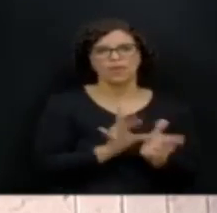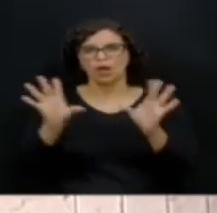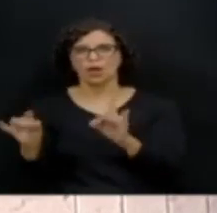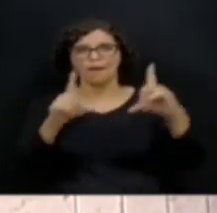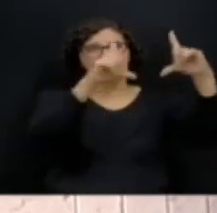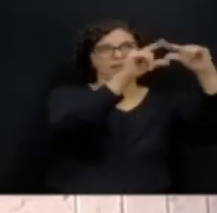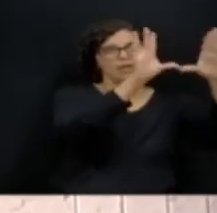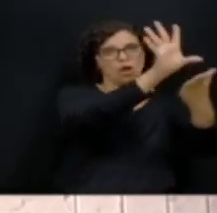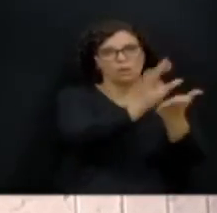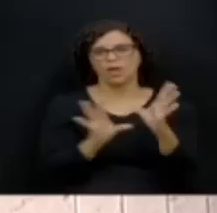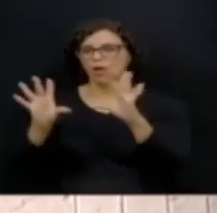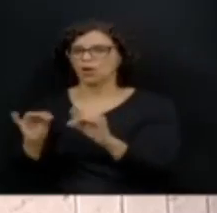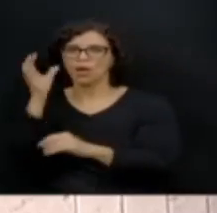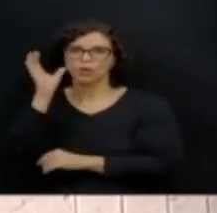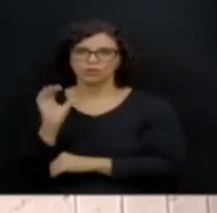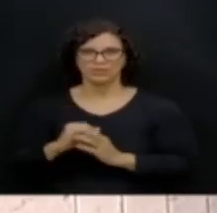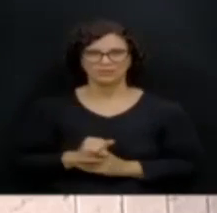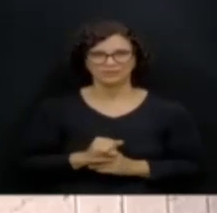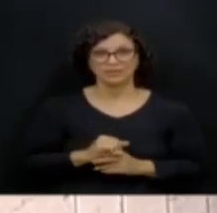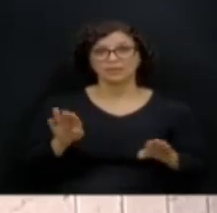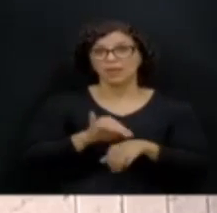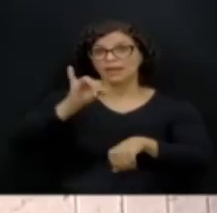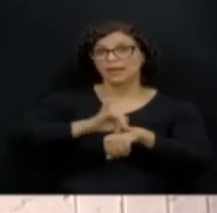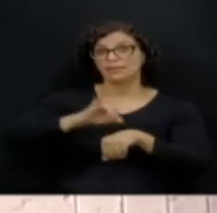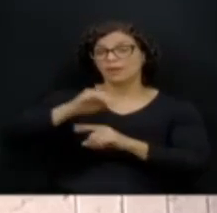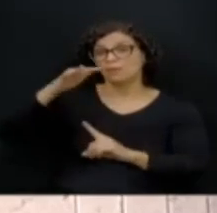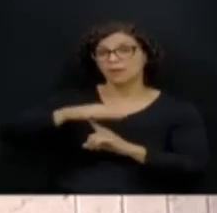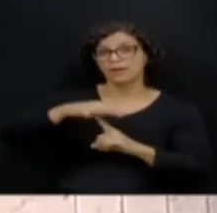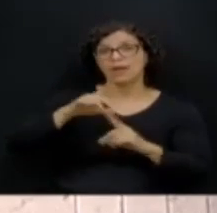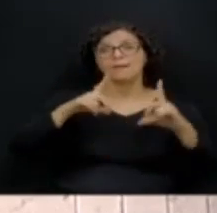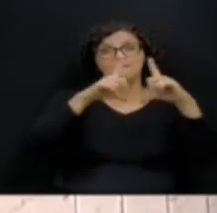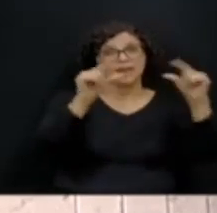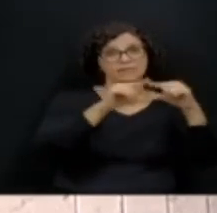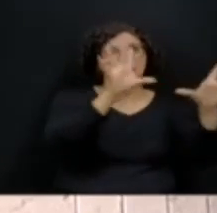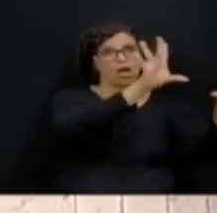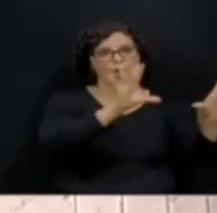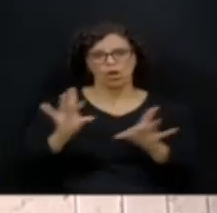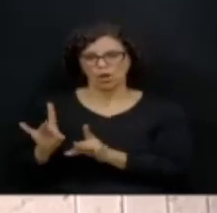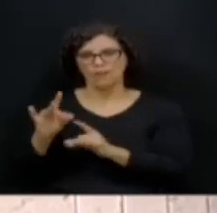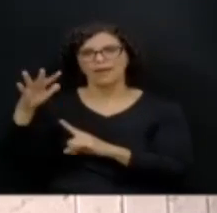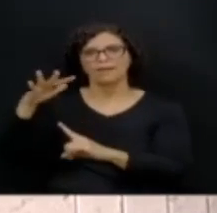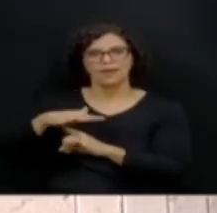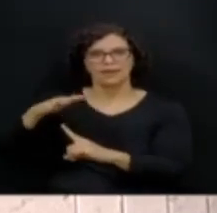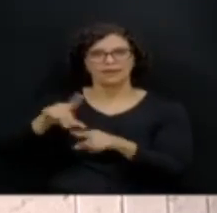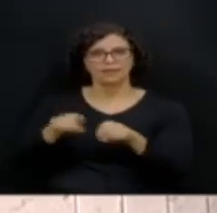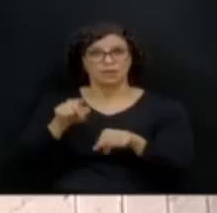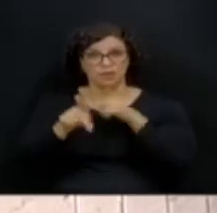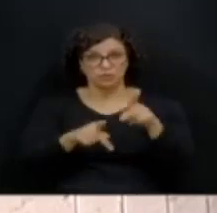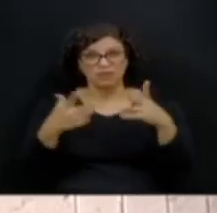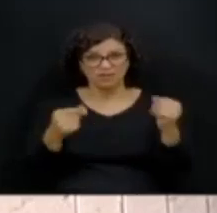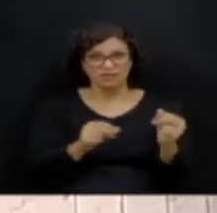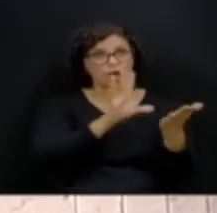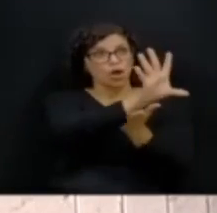Curitiba. Do estado, da capital do país, para o estado do Paraná. Mas o povo paranaense não quer